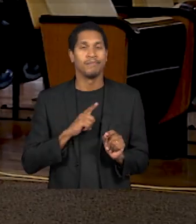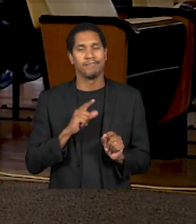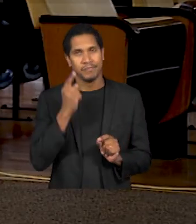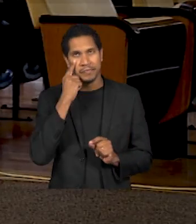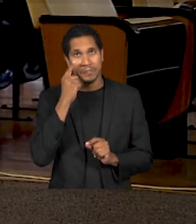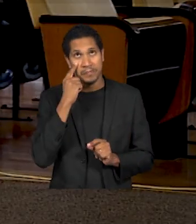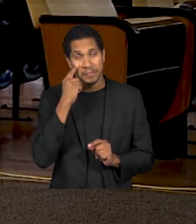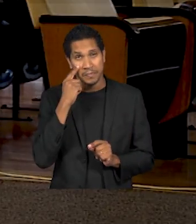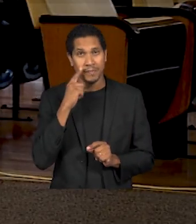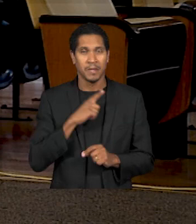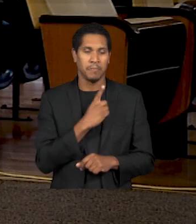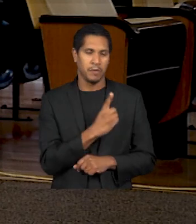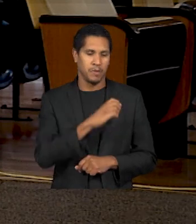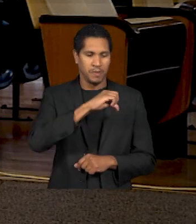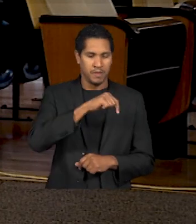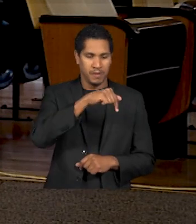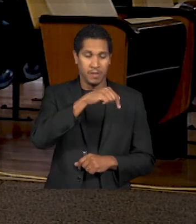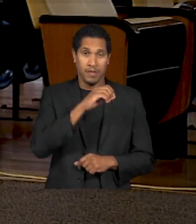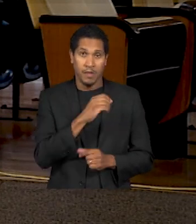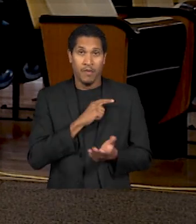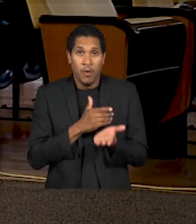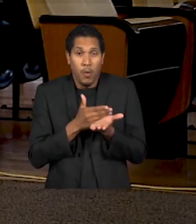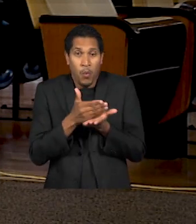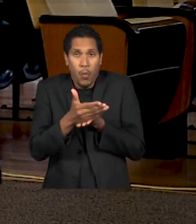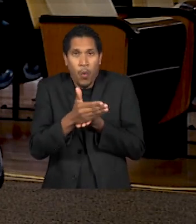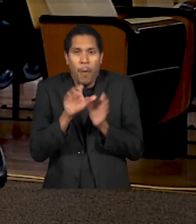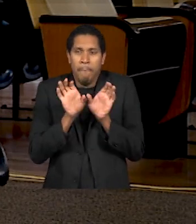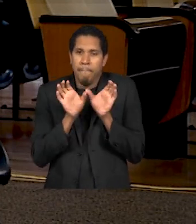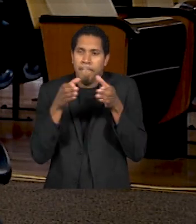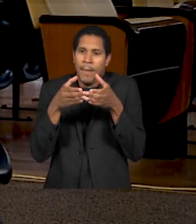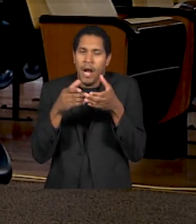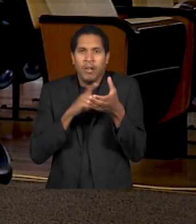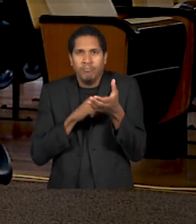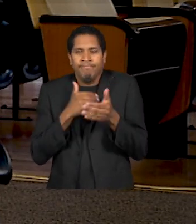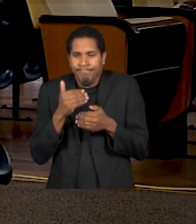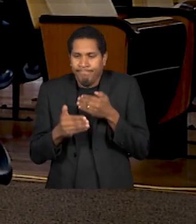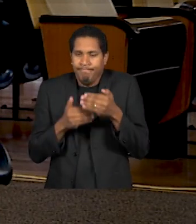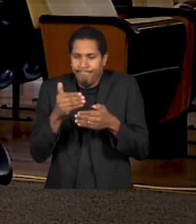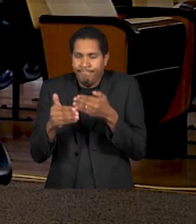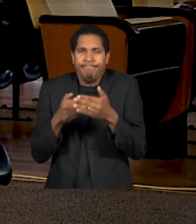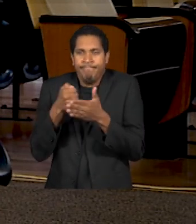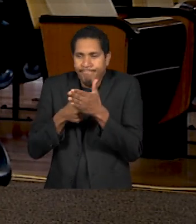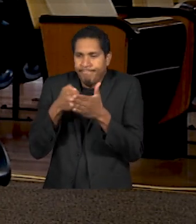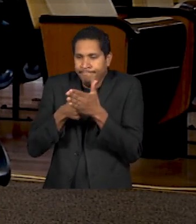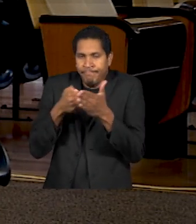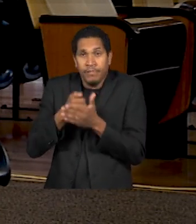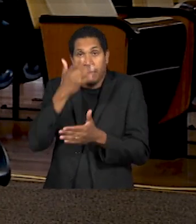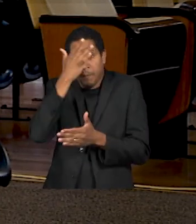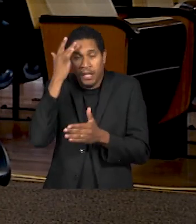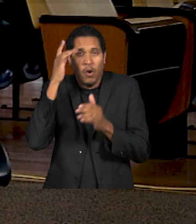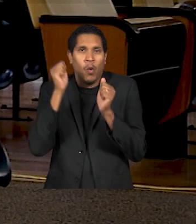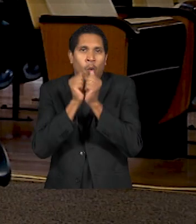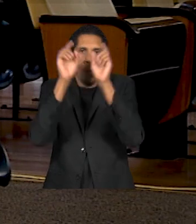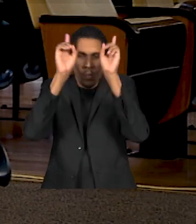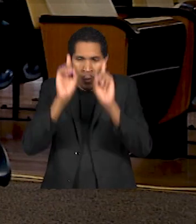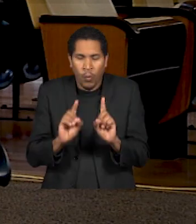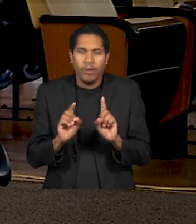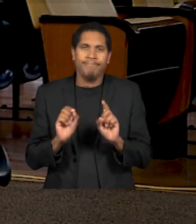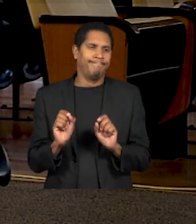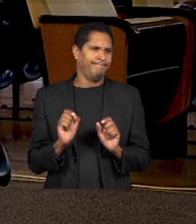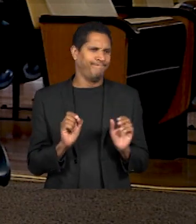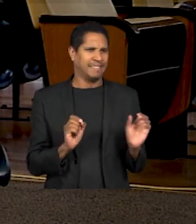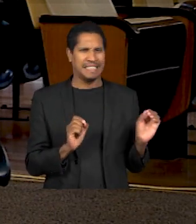pegar nos anos 70, que teve as primeiras conferências, né, para a luta da pessoa com deficiência, não tinha